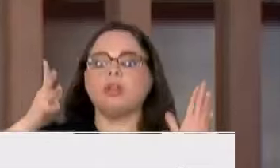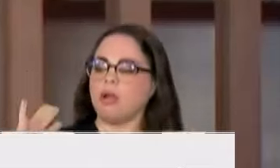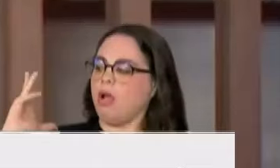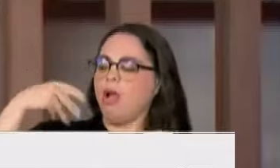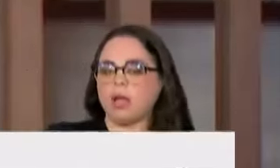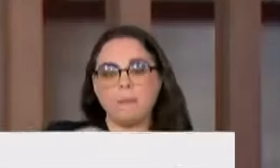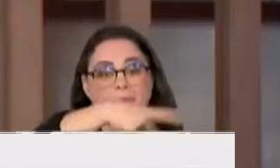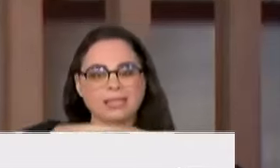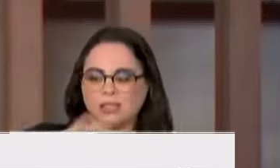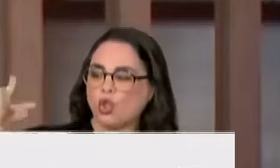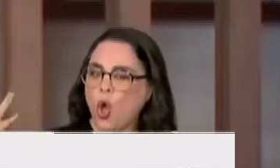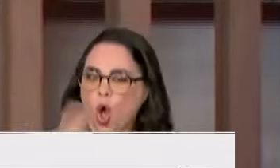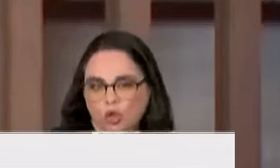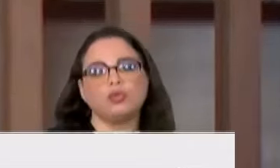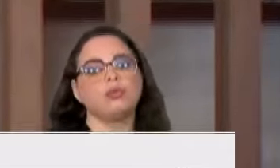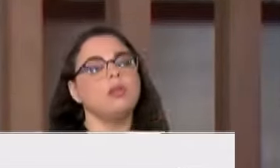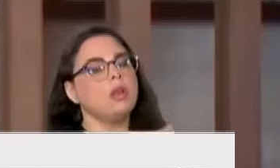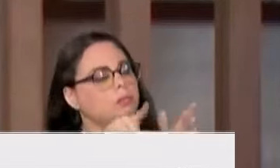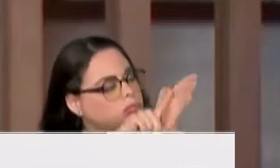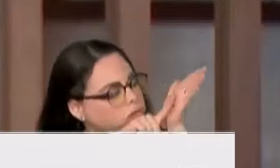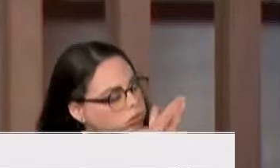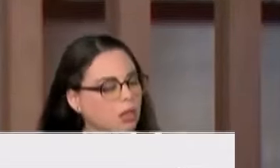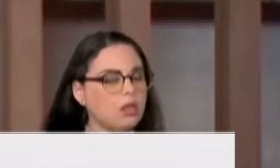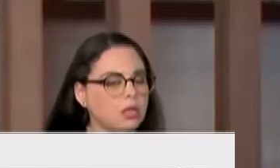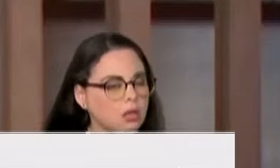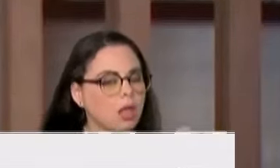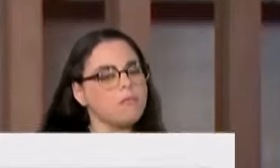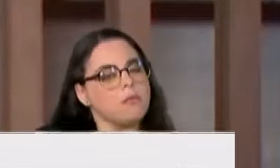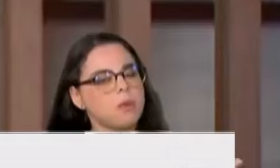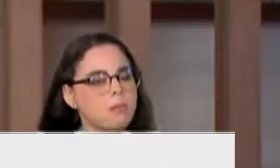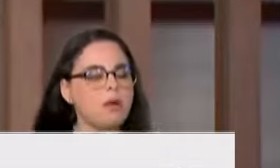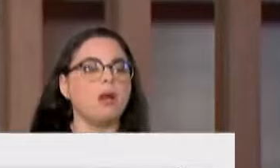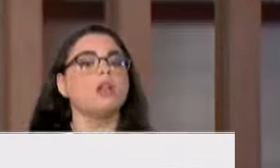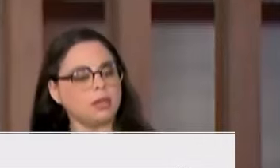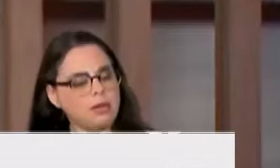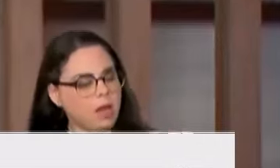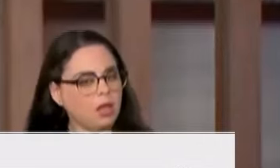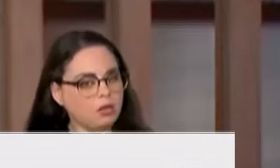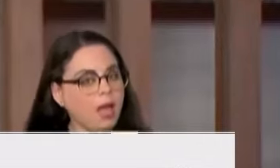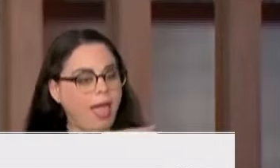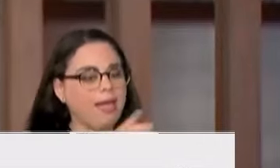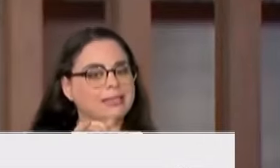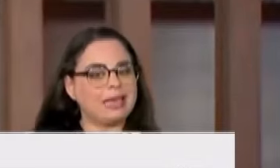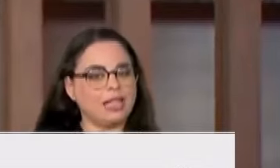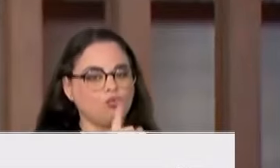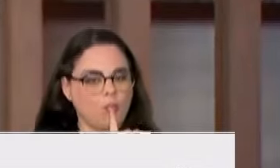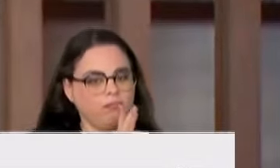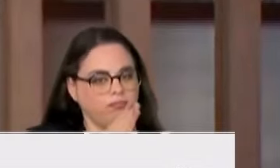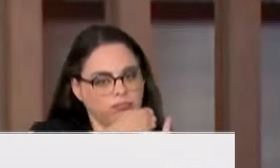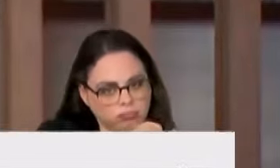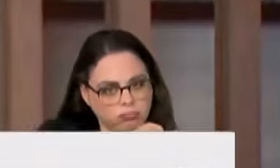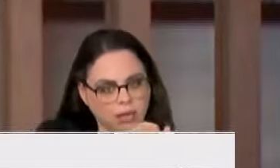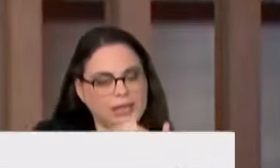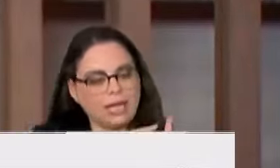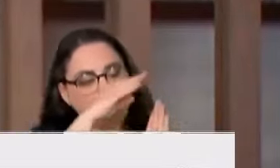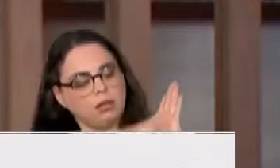anteriormente, mas com todos examinamos possibilidades. Estamos trabalhando nesse momento com esta rota, com as